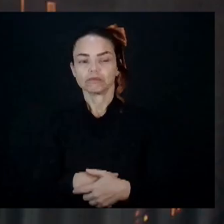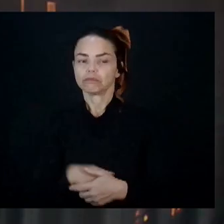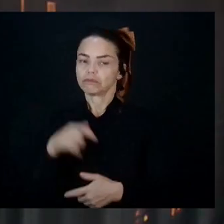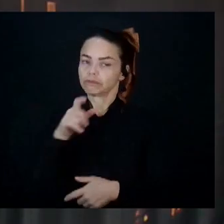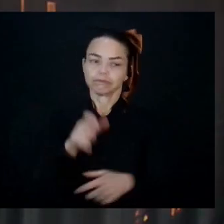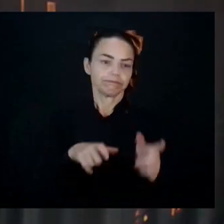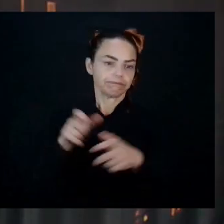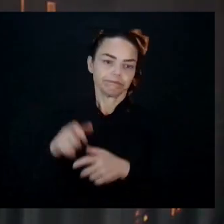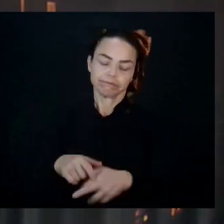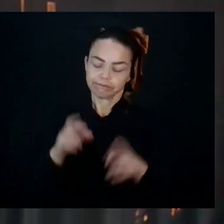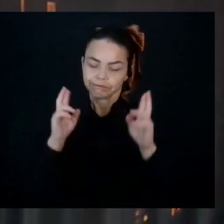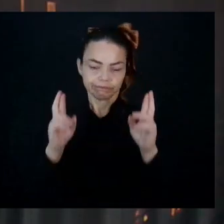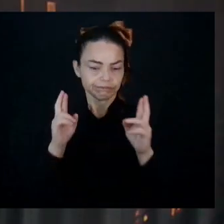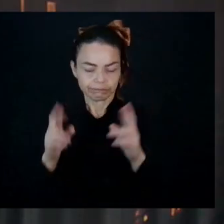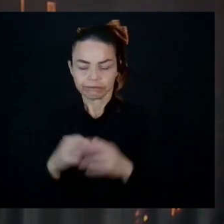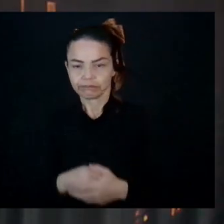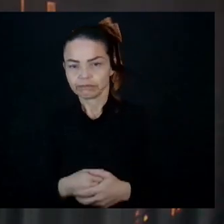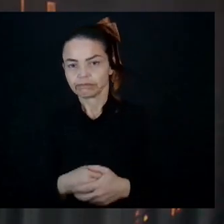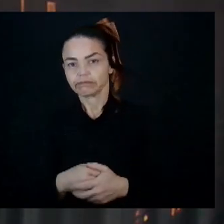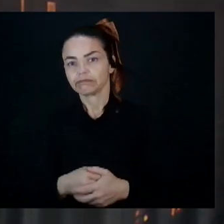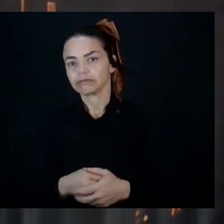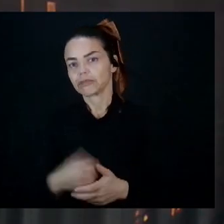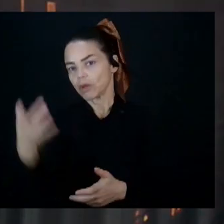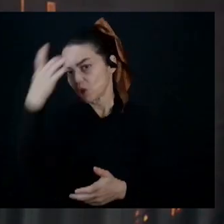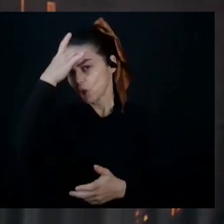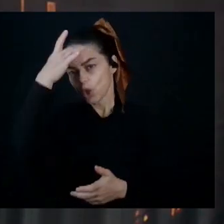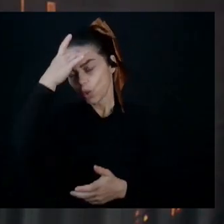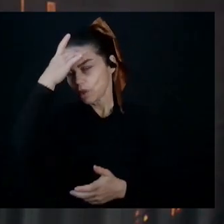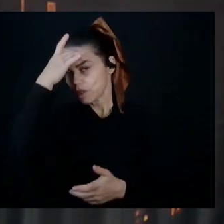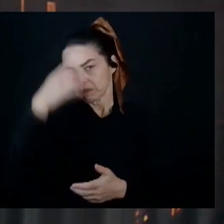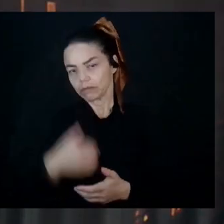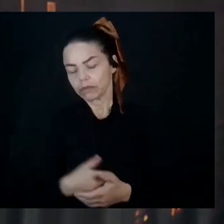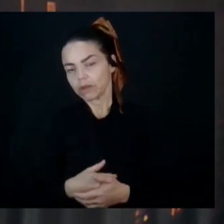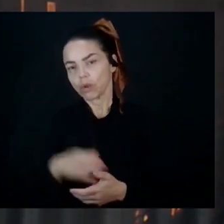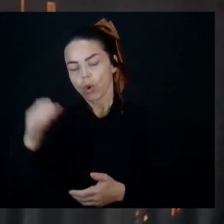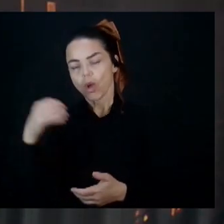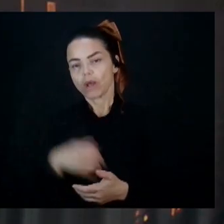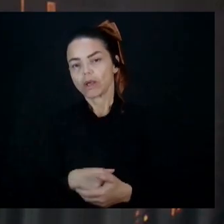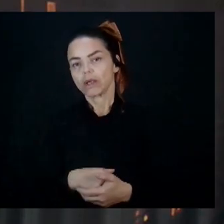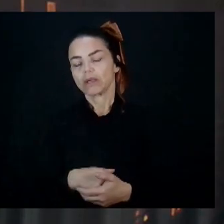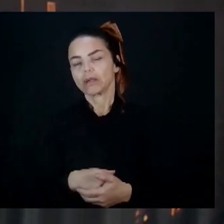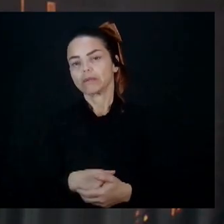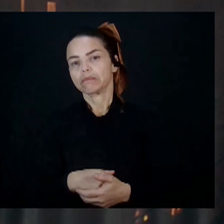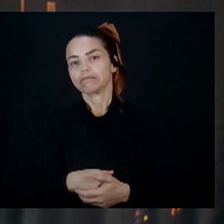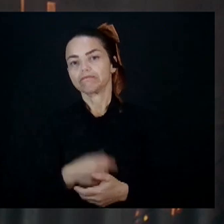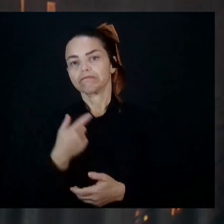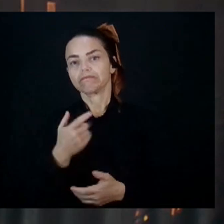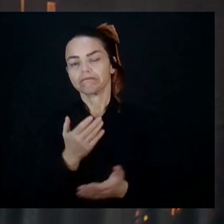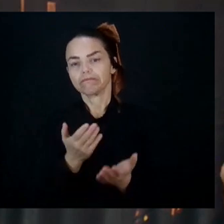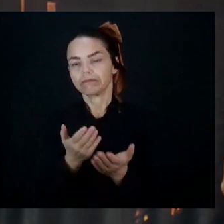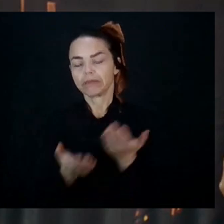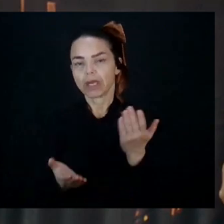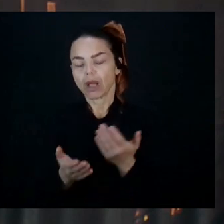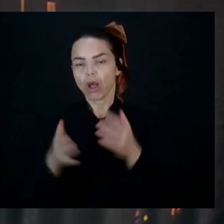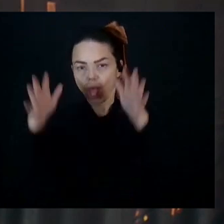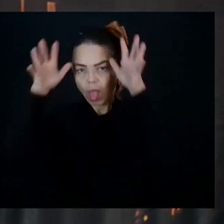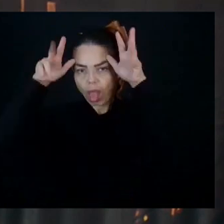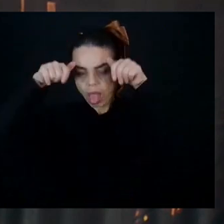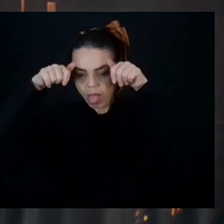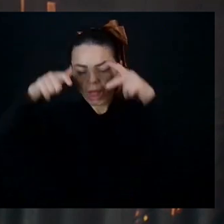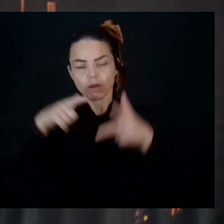esperam, né? Mas, a não ser num caso em que essa pessoa perca, seja de fato